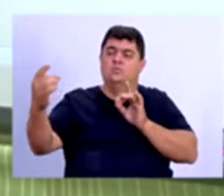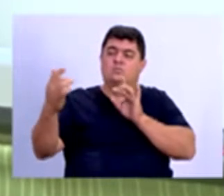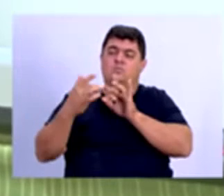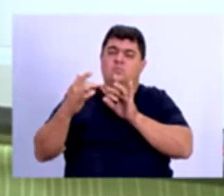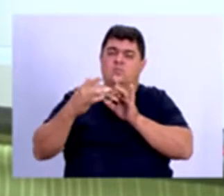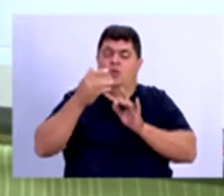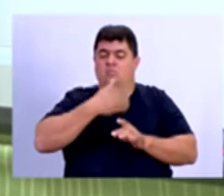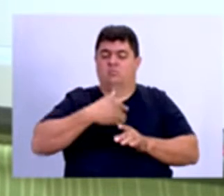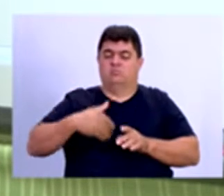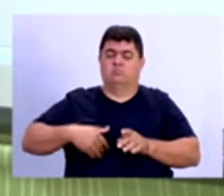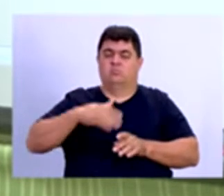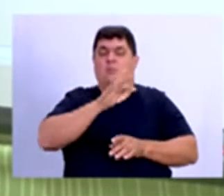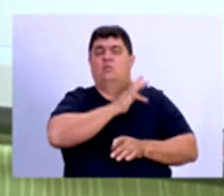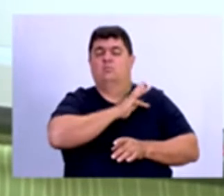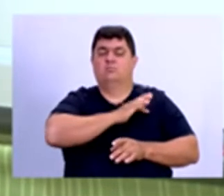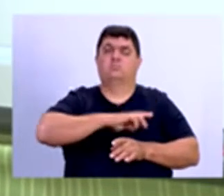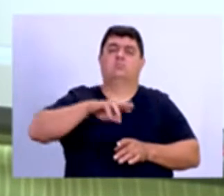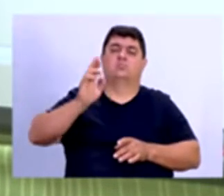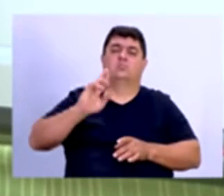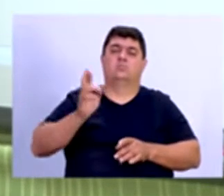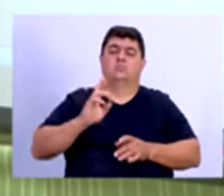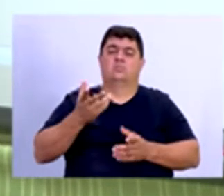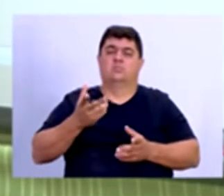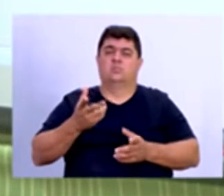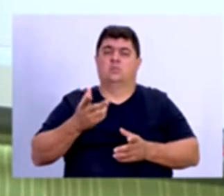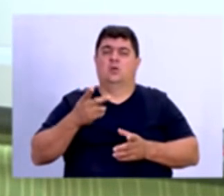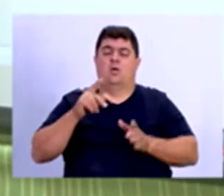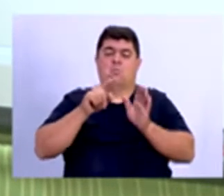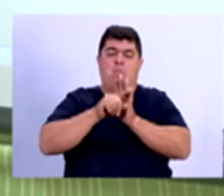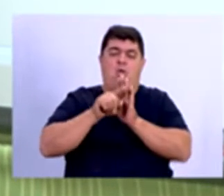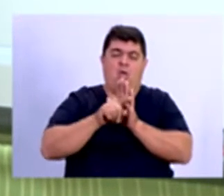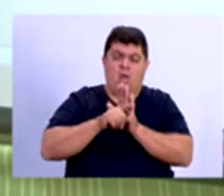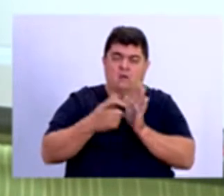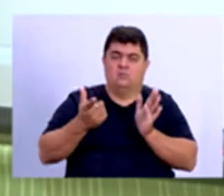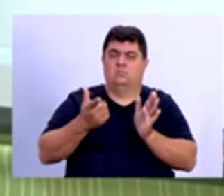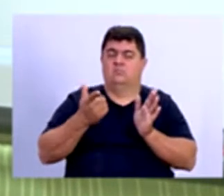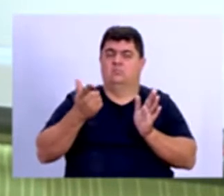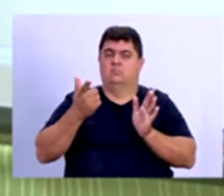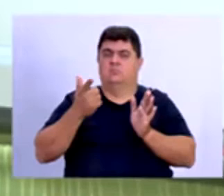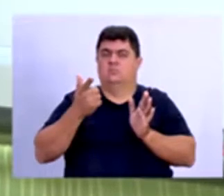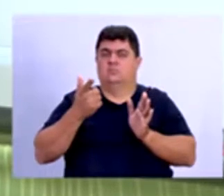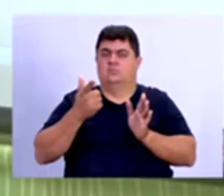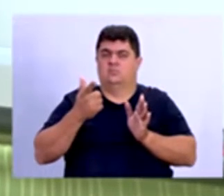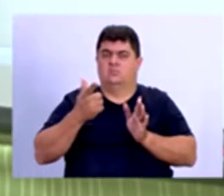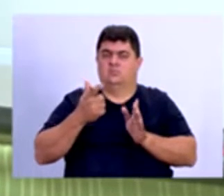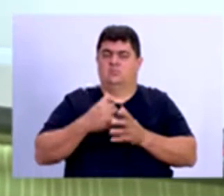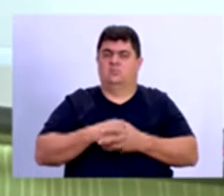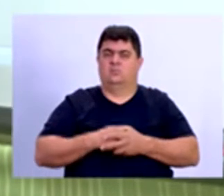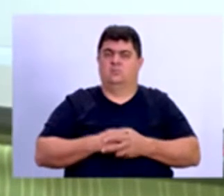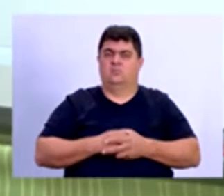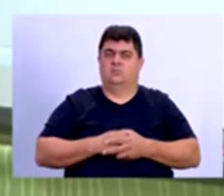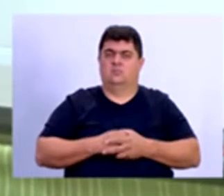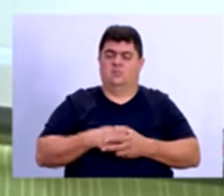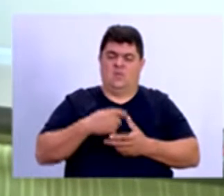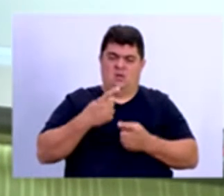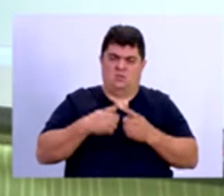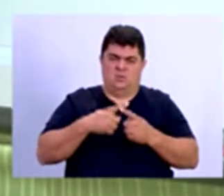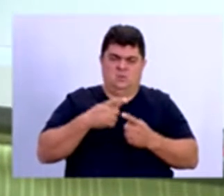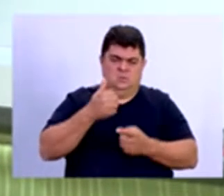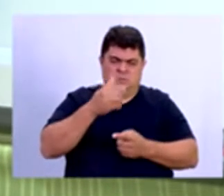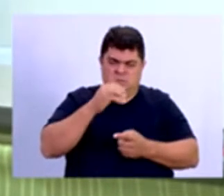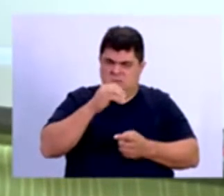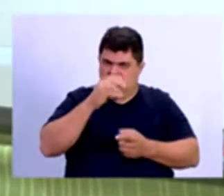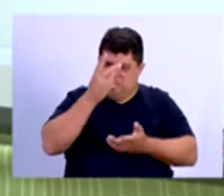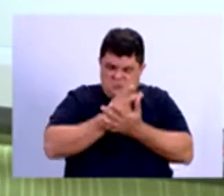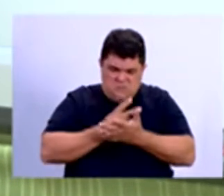pública a faculdade um centro de pesquisa que ficava 100% do tempo conectado a outra